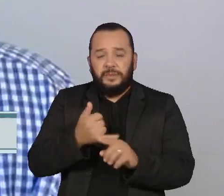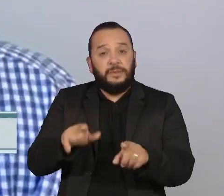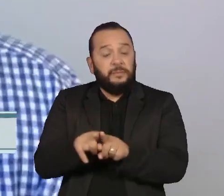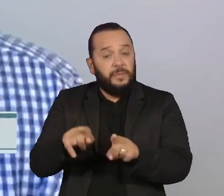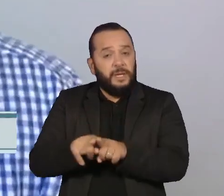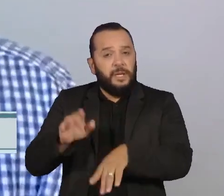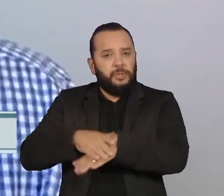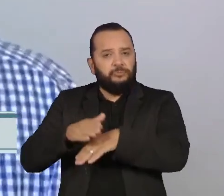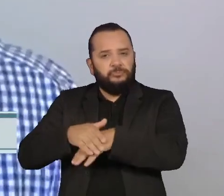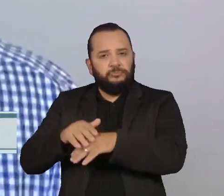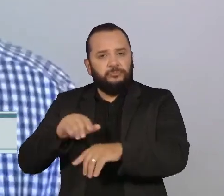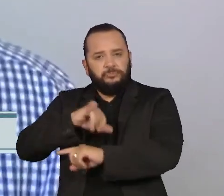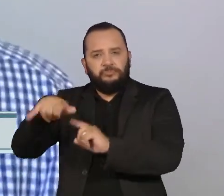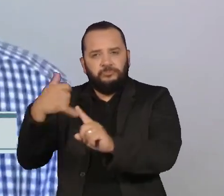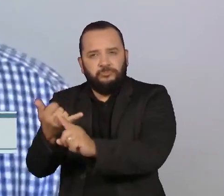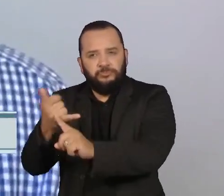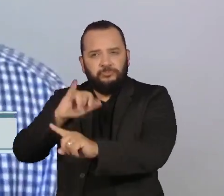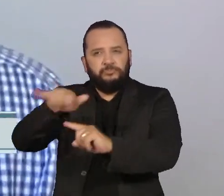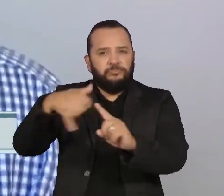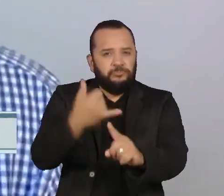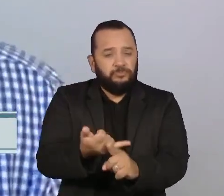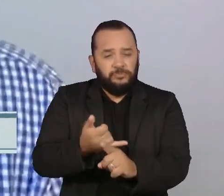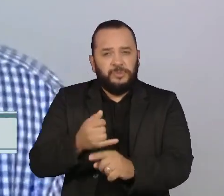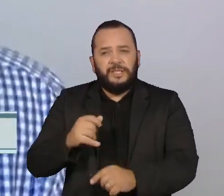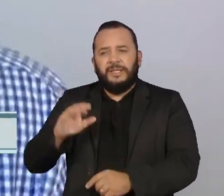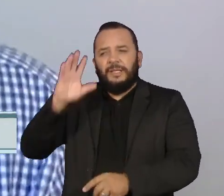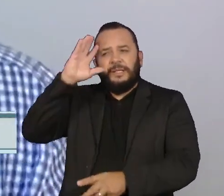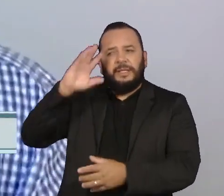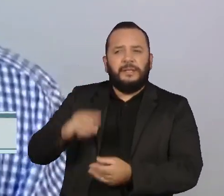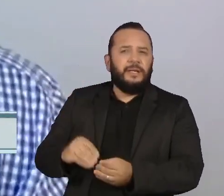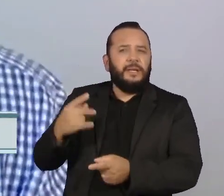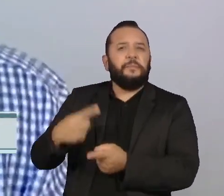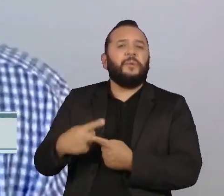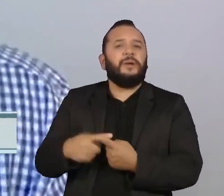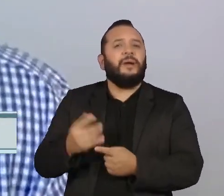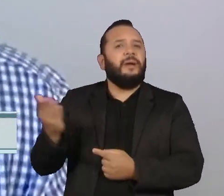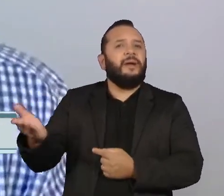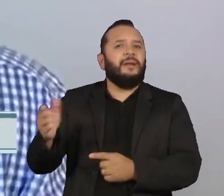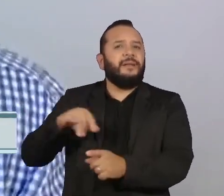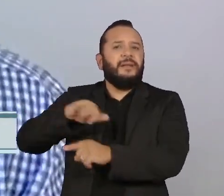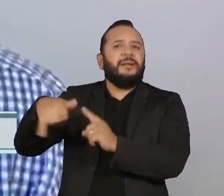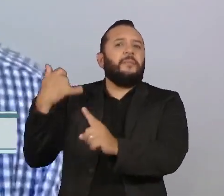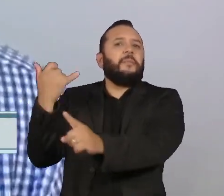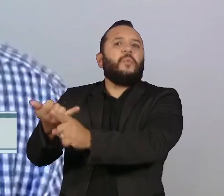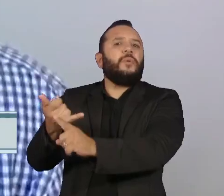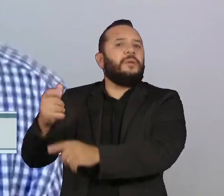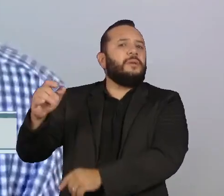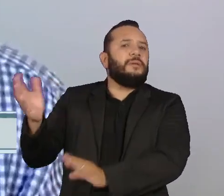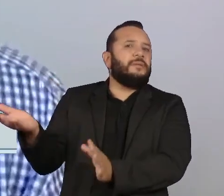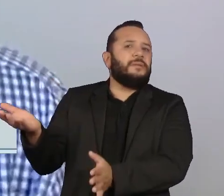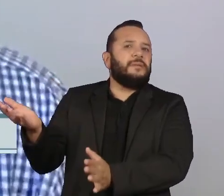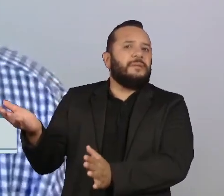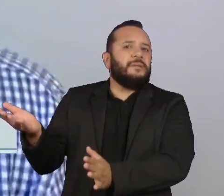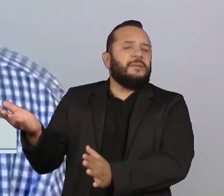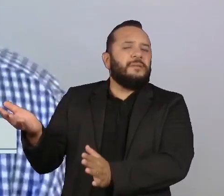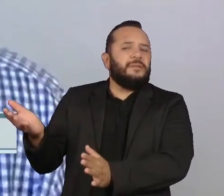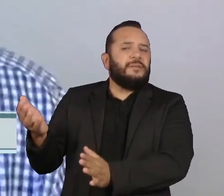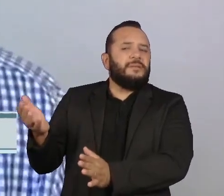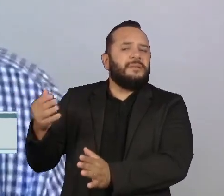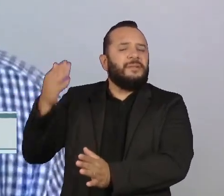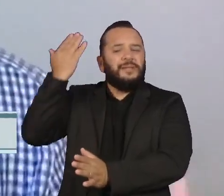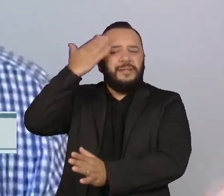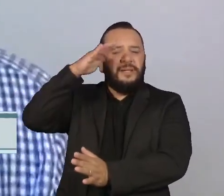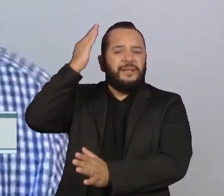Nós precisamos entender também, e esse é um desafio diário, procurarmos